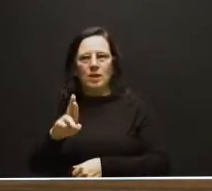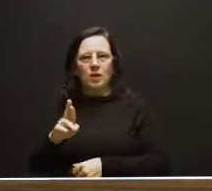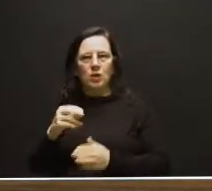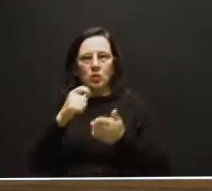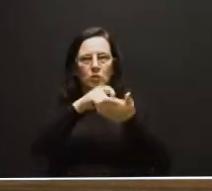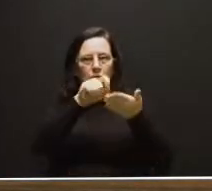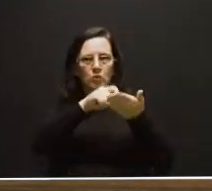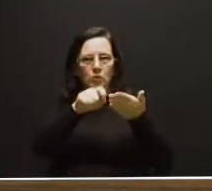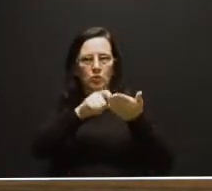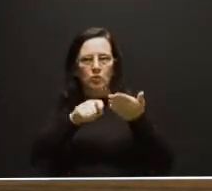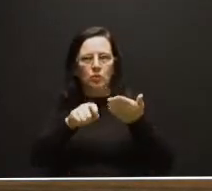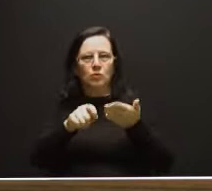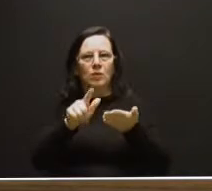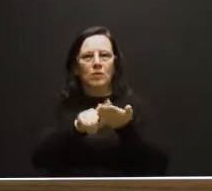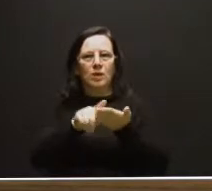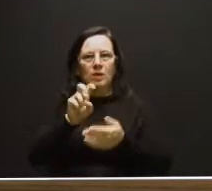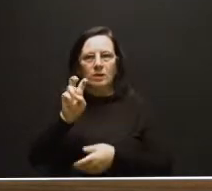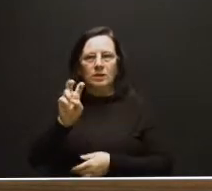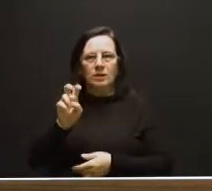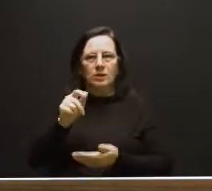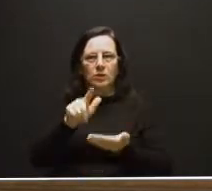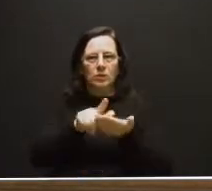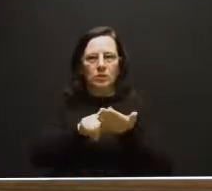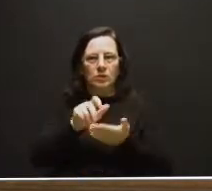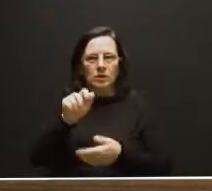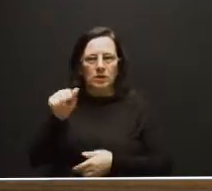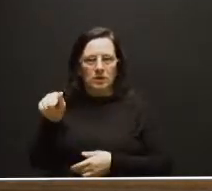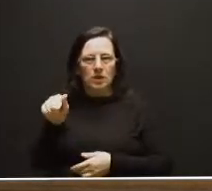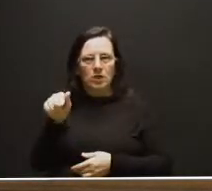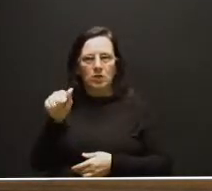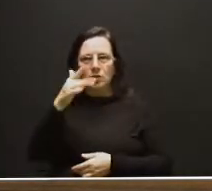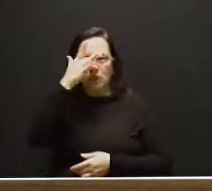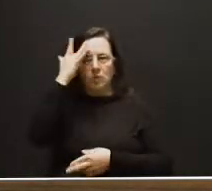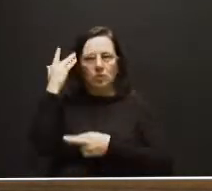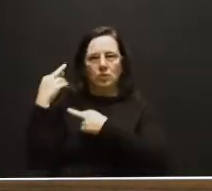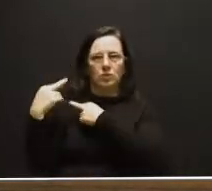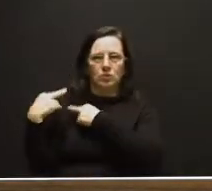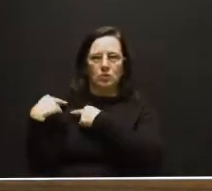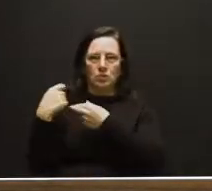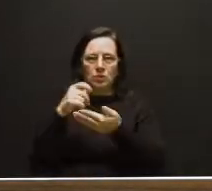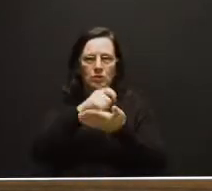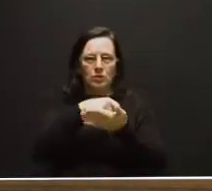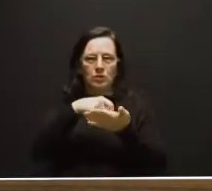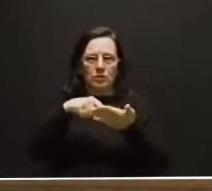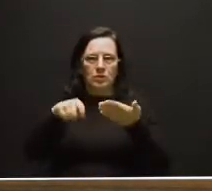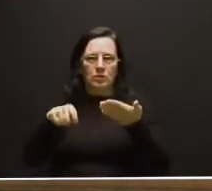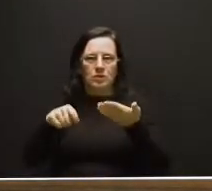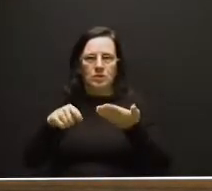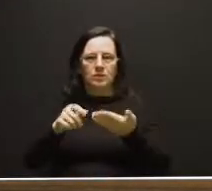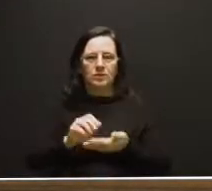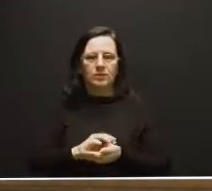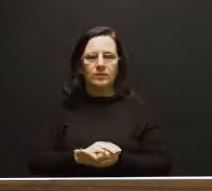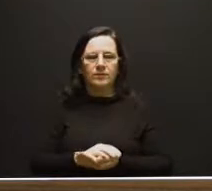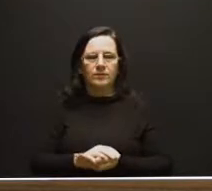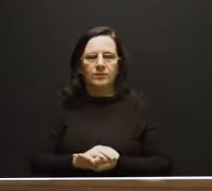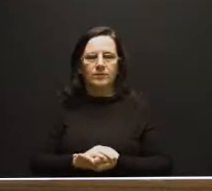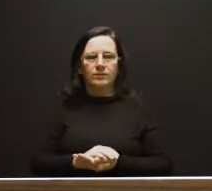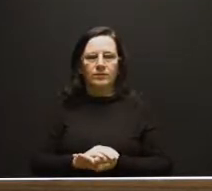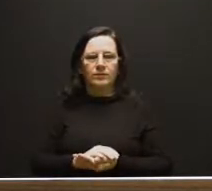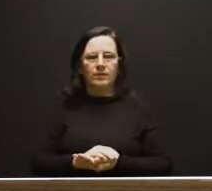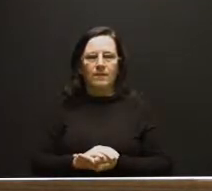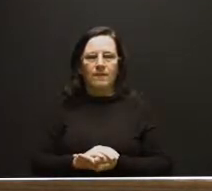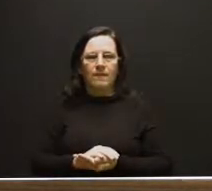matéria as folhas 5 e 7 encontra se o parecer da douta assessoria jurídica da casa que acatamos é a seguir transcrevemos